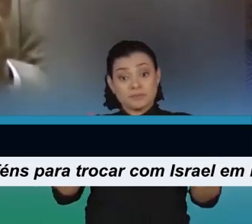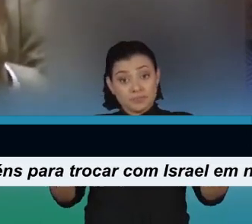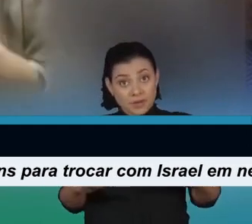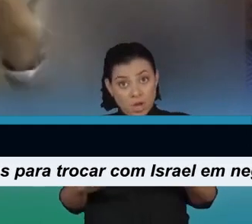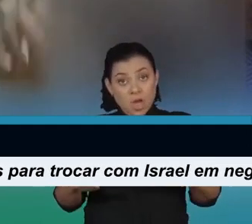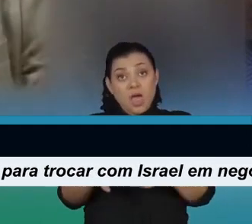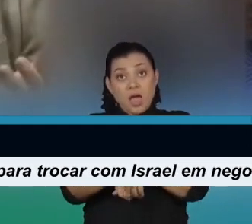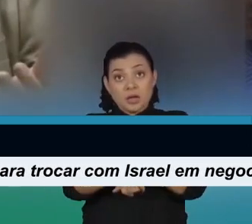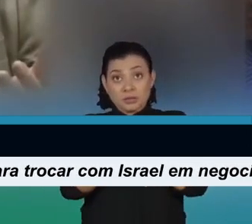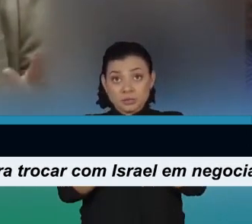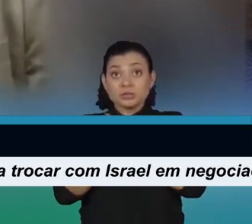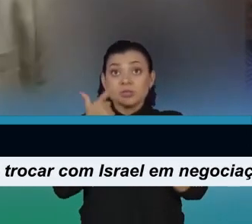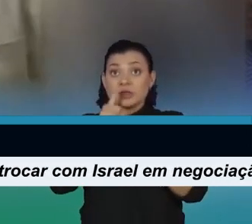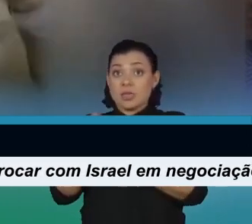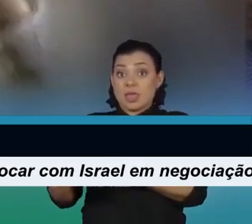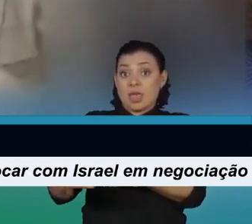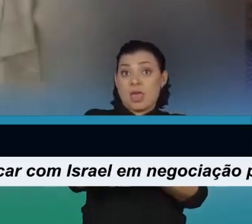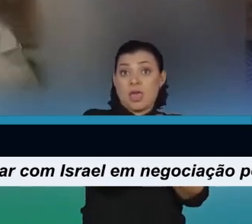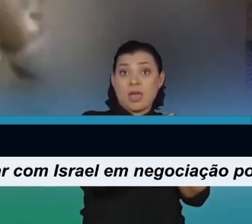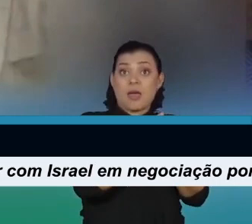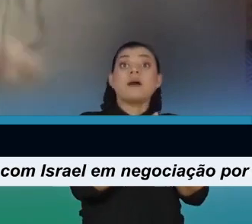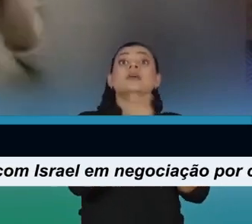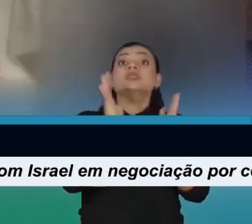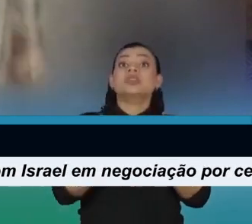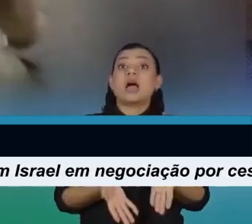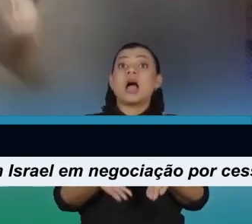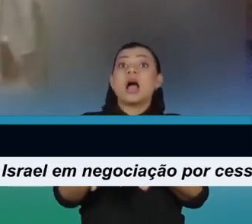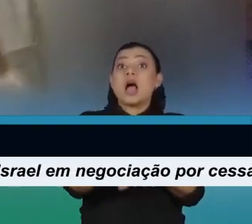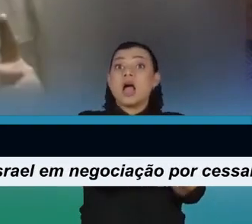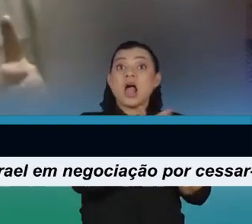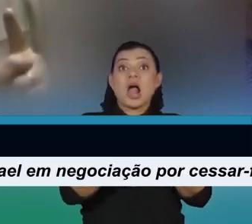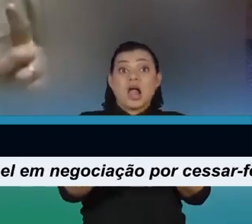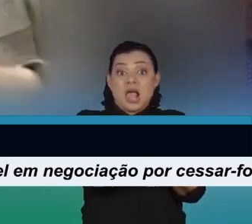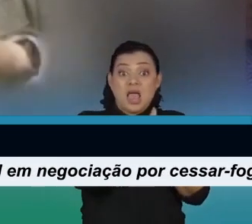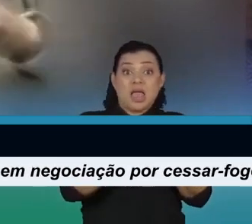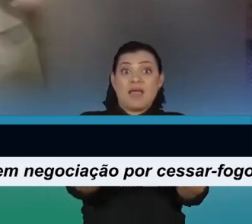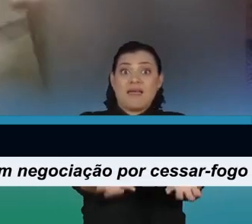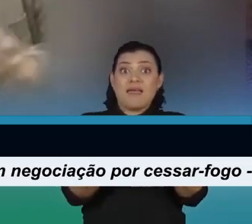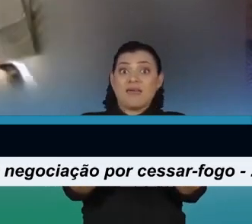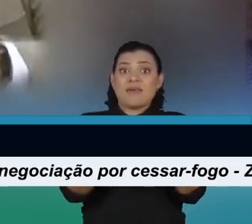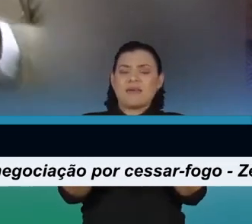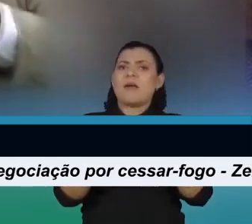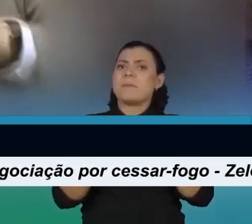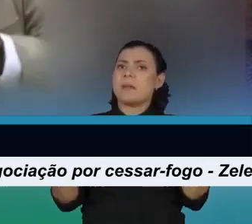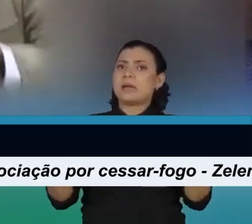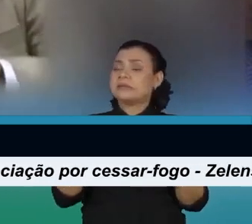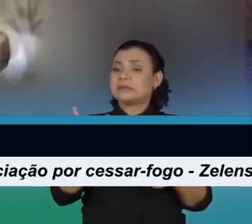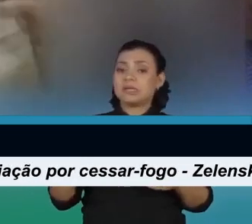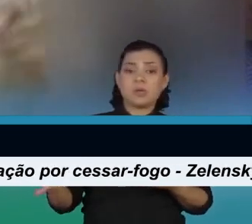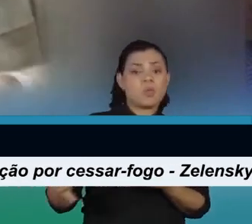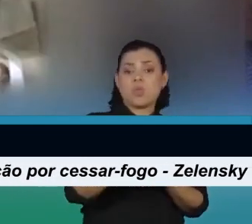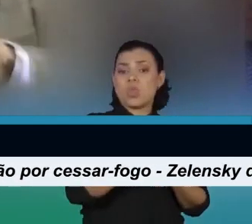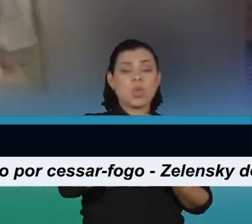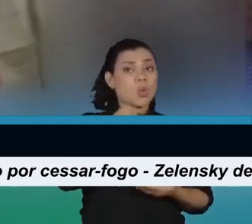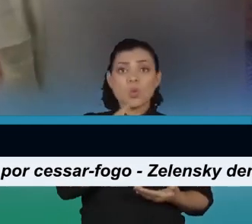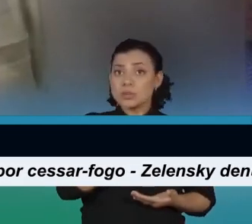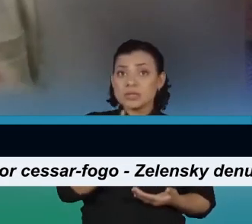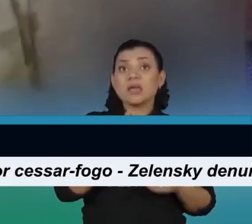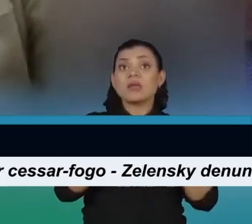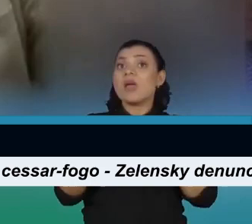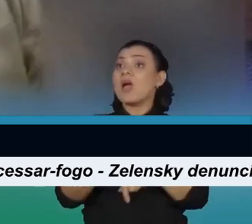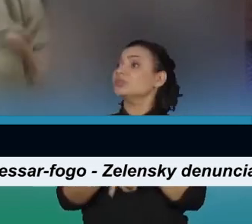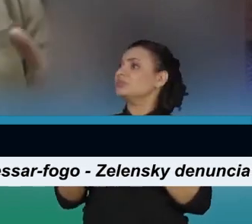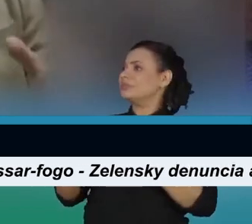a arrecadação. Já quer arrecadar sempre mais do que deve. E quando não arrecada mais, quer antecipar a